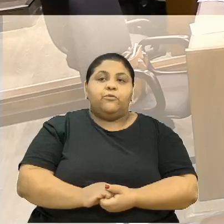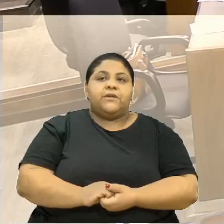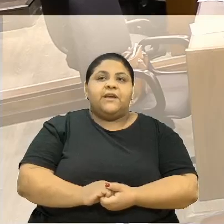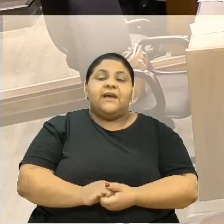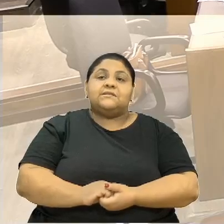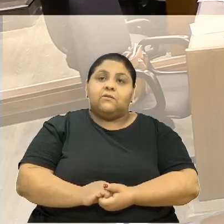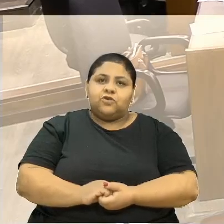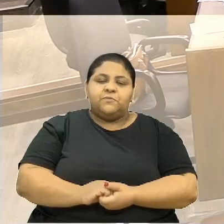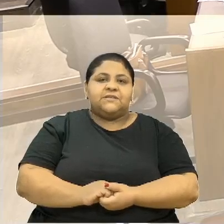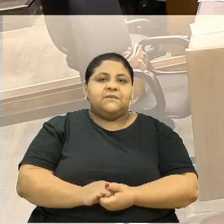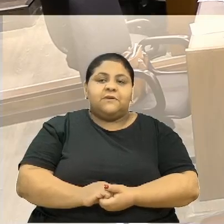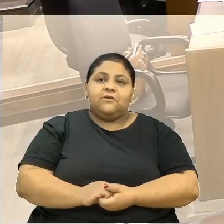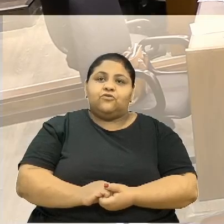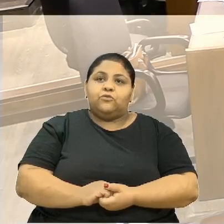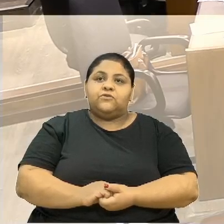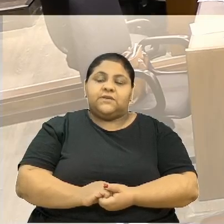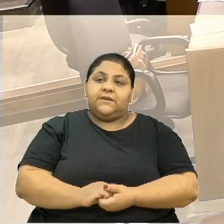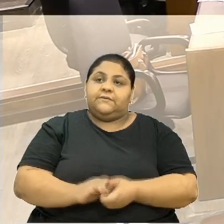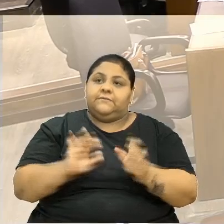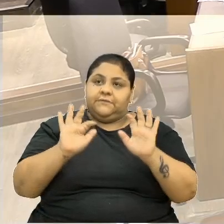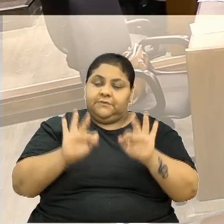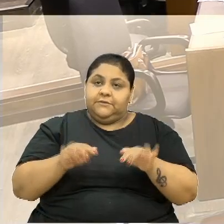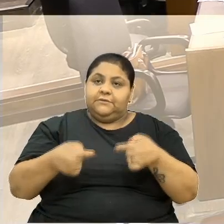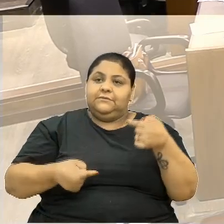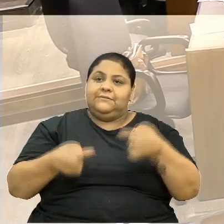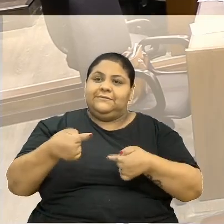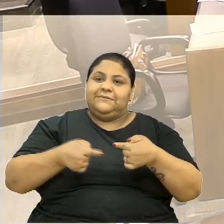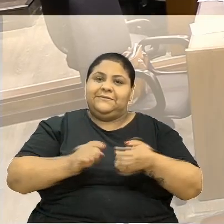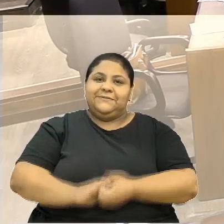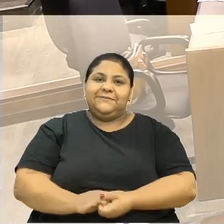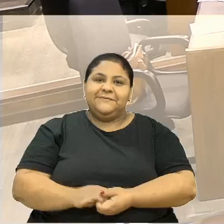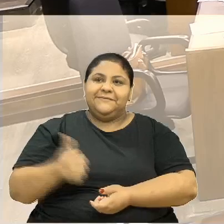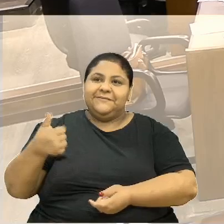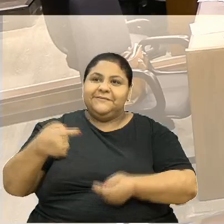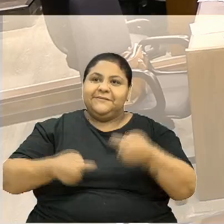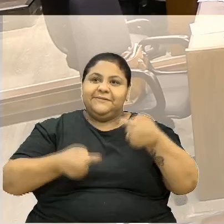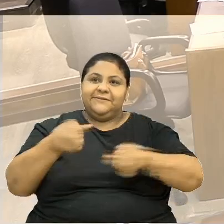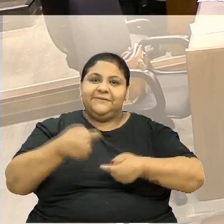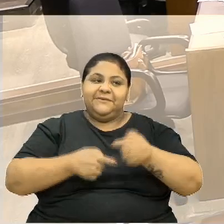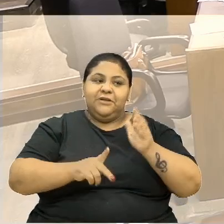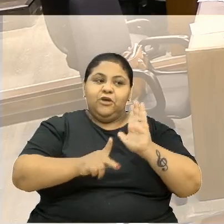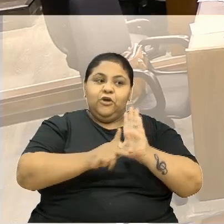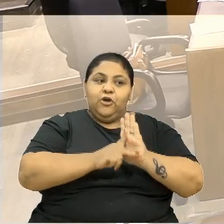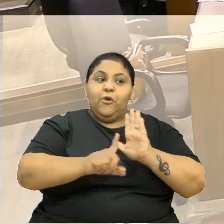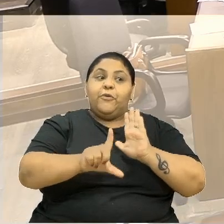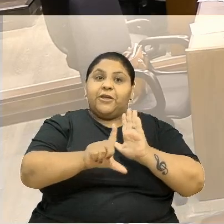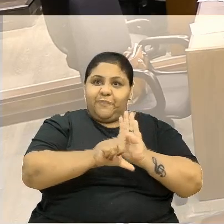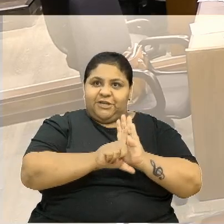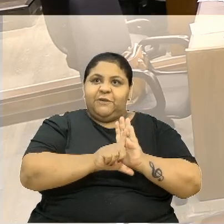Encerrada a primeira discussão. Em primeira discussão, o projeto de lei número